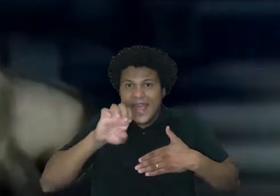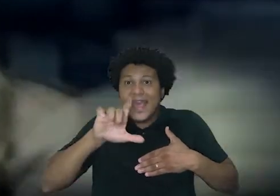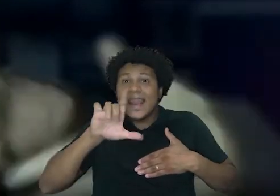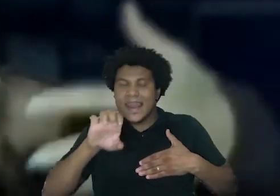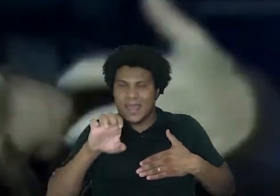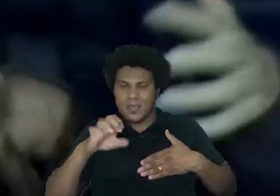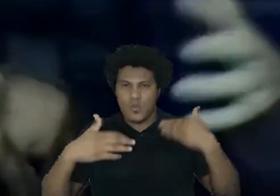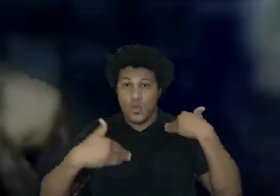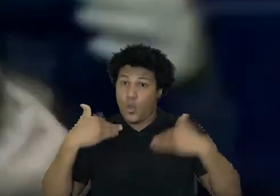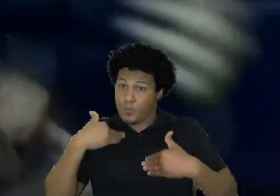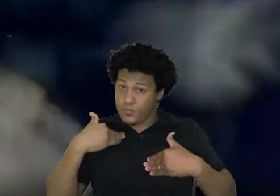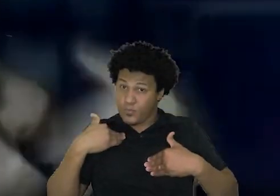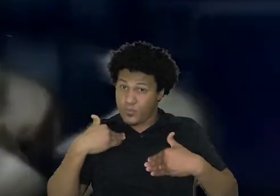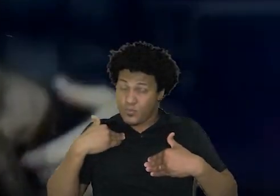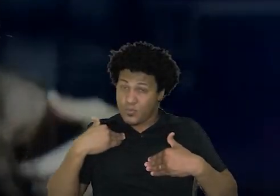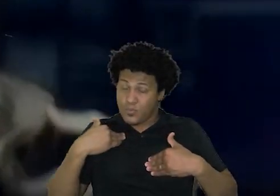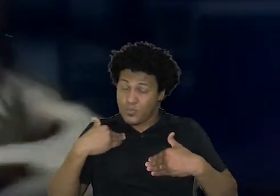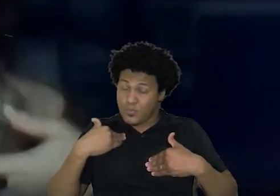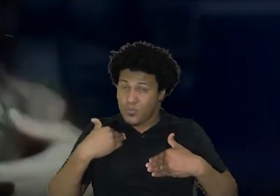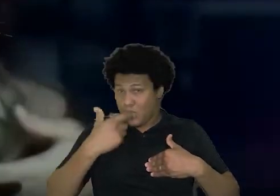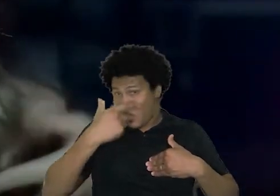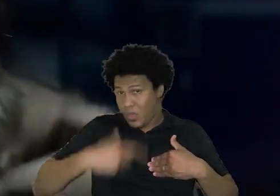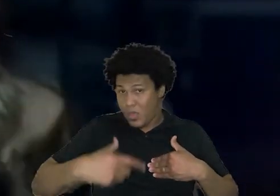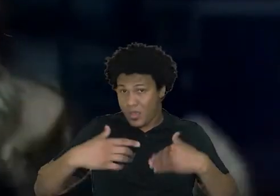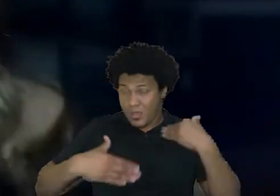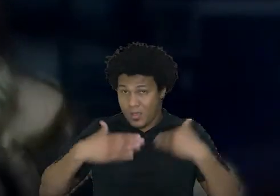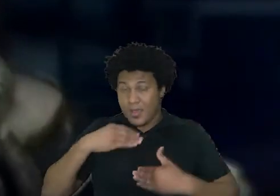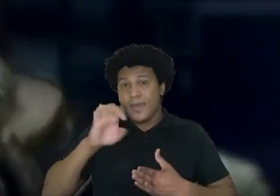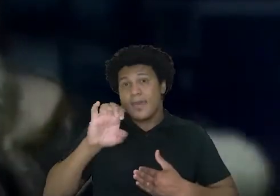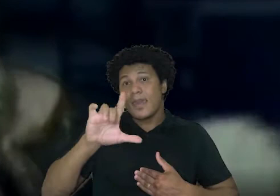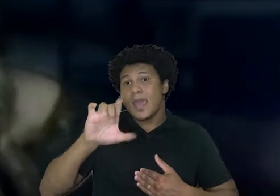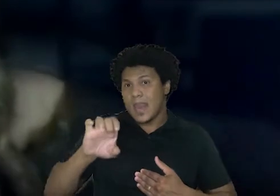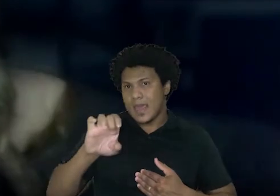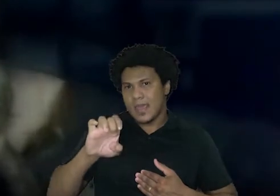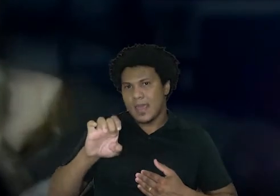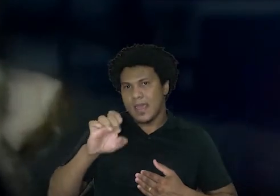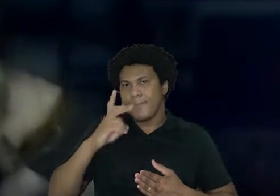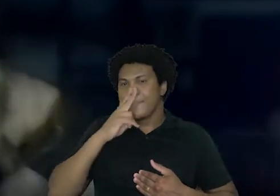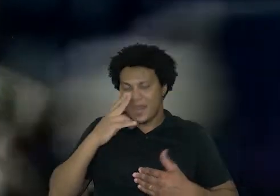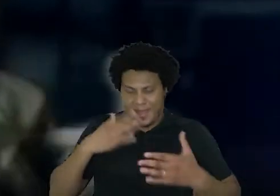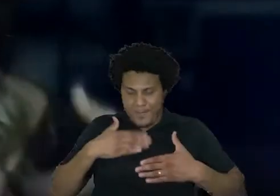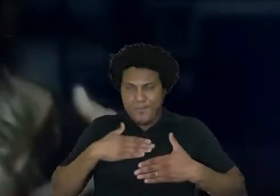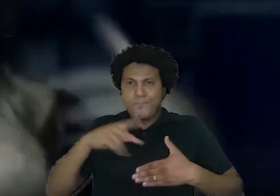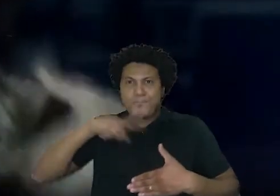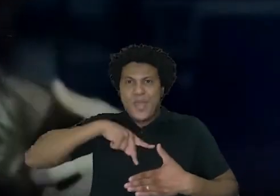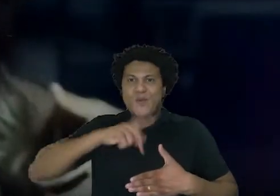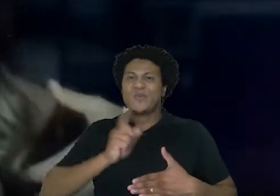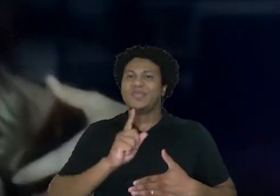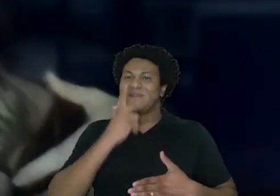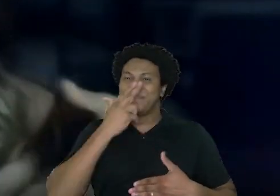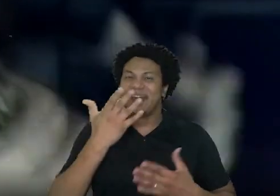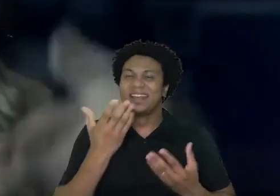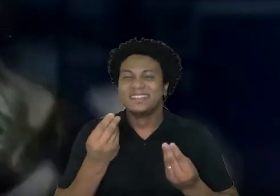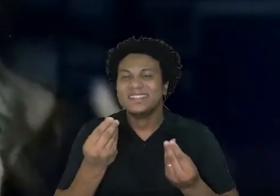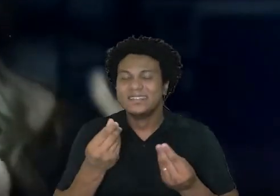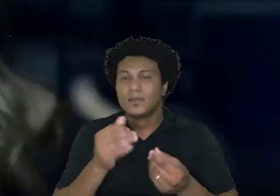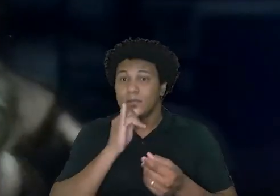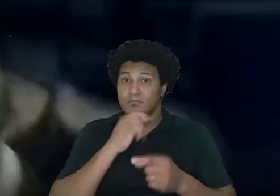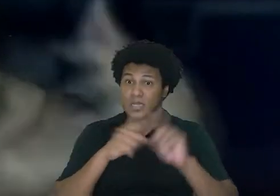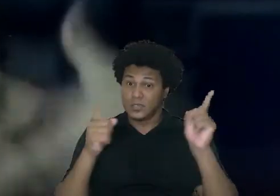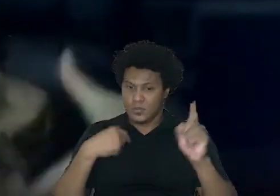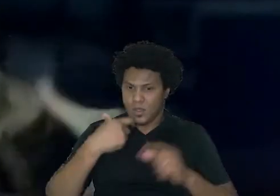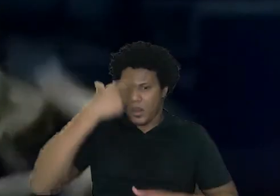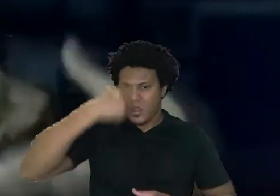né? Porque eu me refiro ao meu corpo como ele. E eu percebi isso na psicanálise, né? Que eu chamo o meu corpo de ele, masculino,